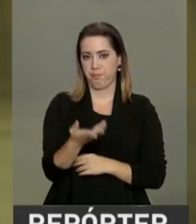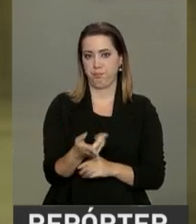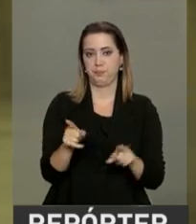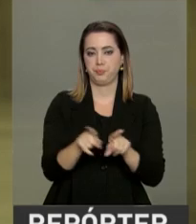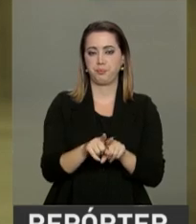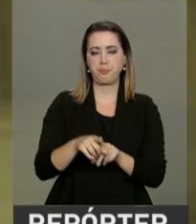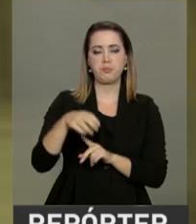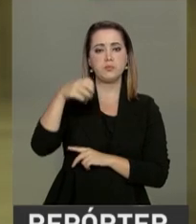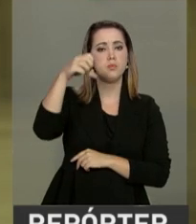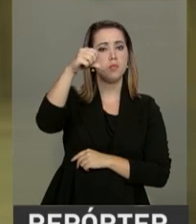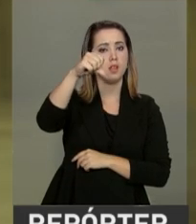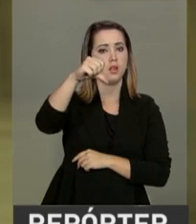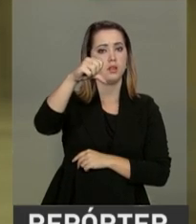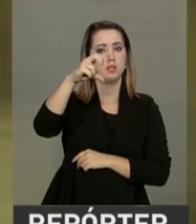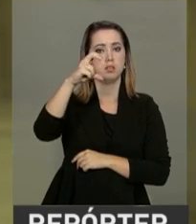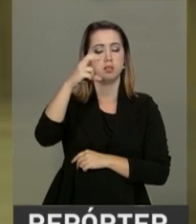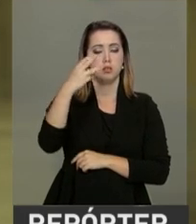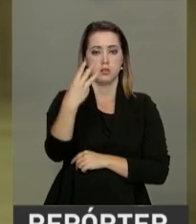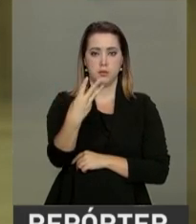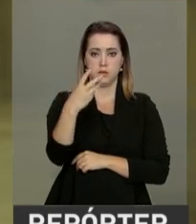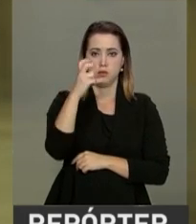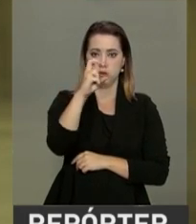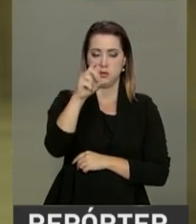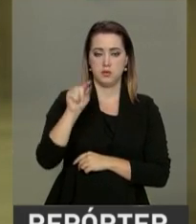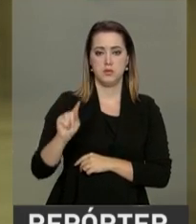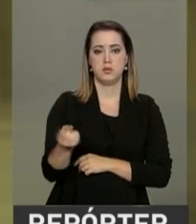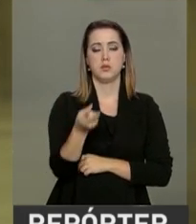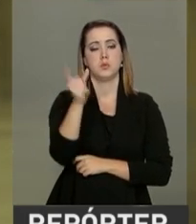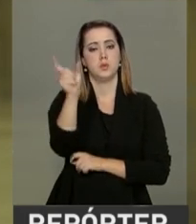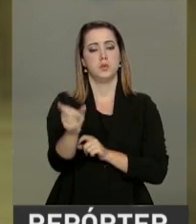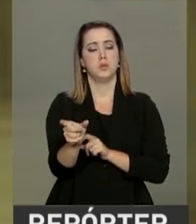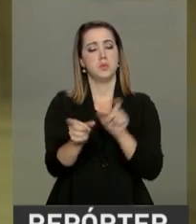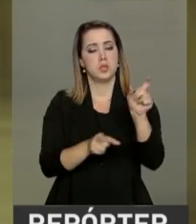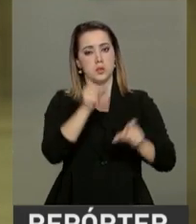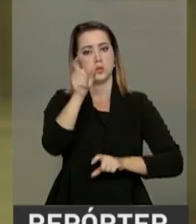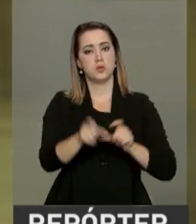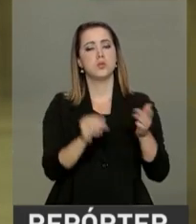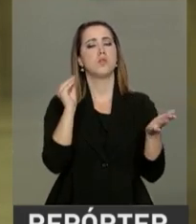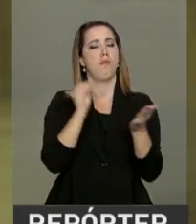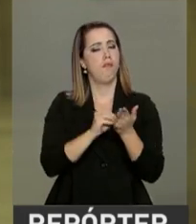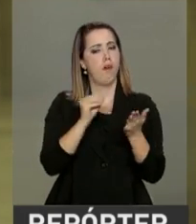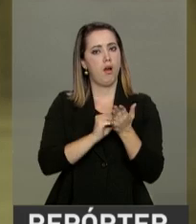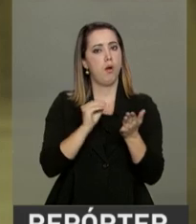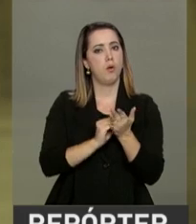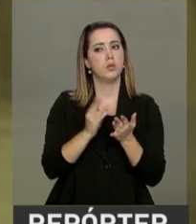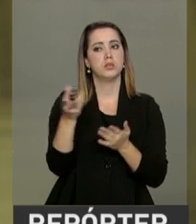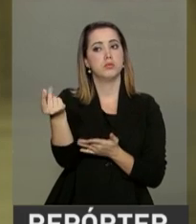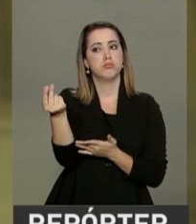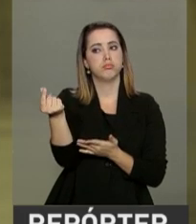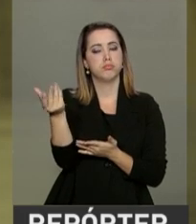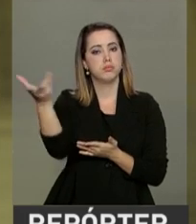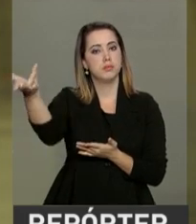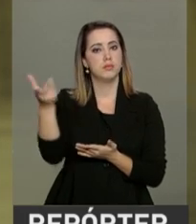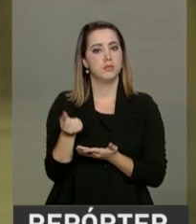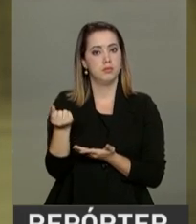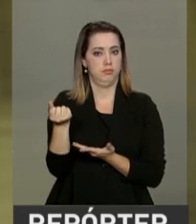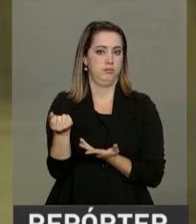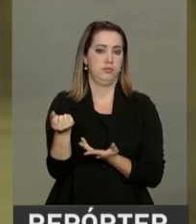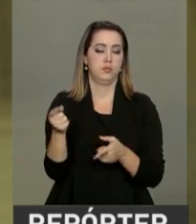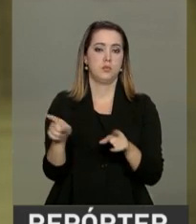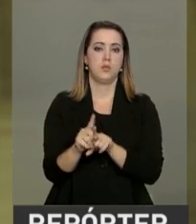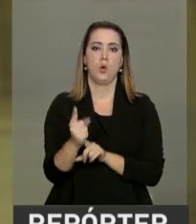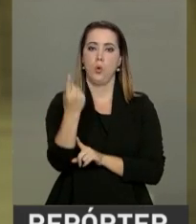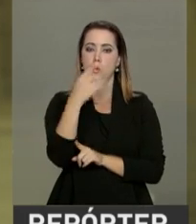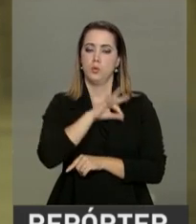de 935 mil trabalhadores ainda não sacaram o abono, que, como você disse, equivale a um salário mínimo, ou